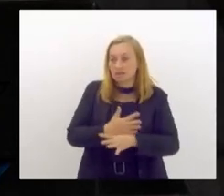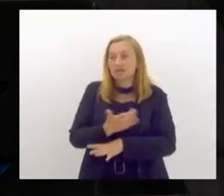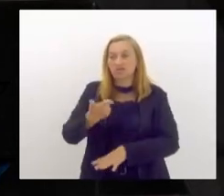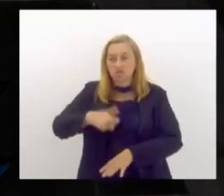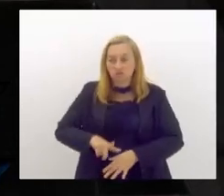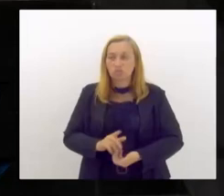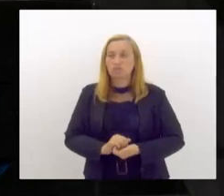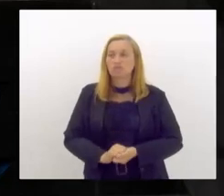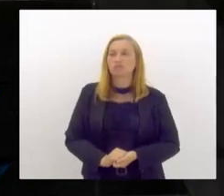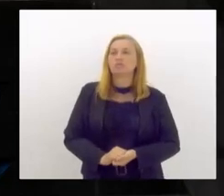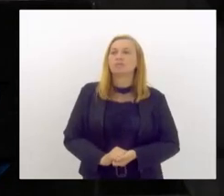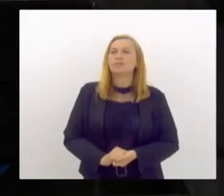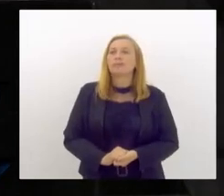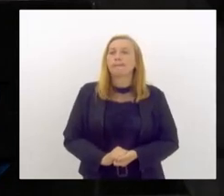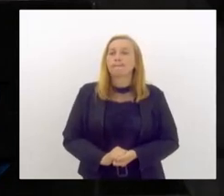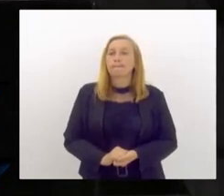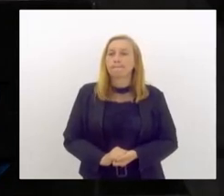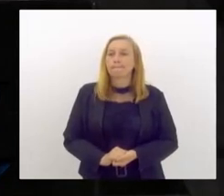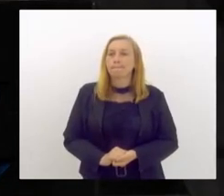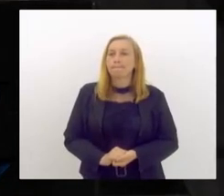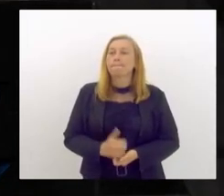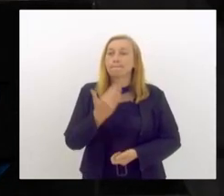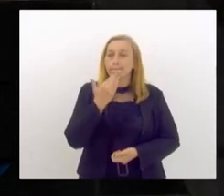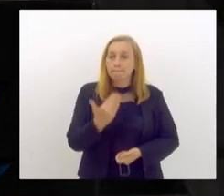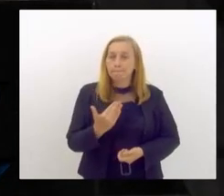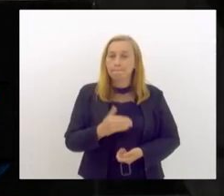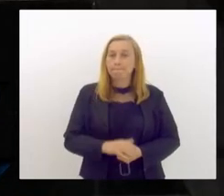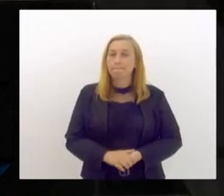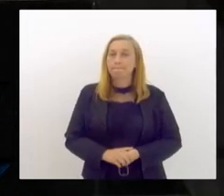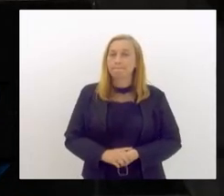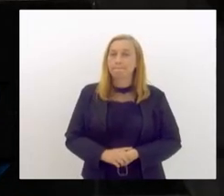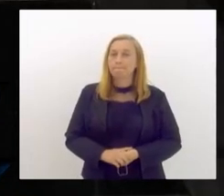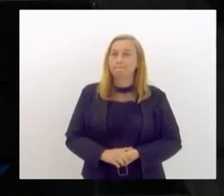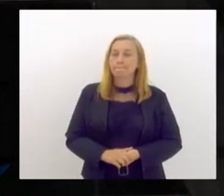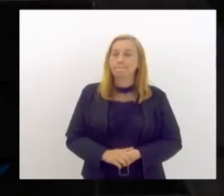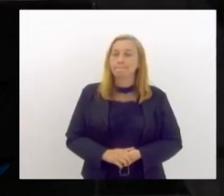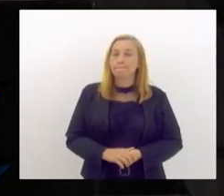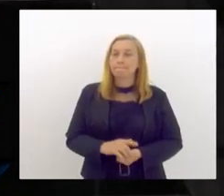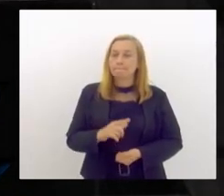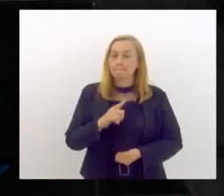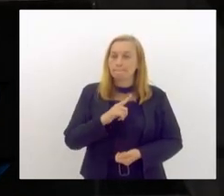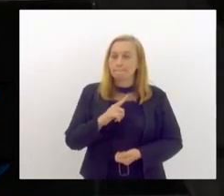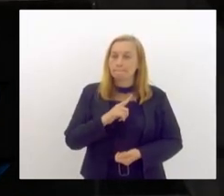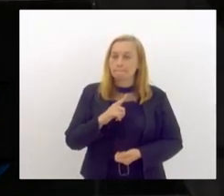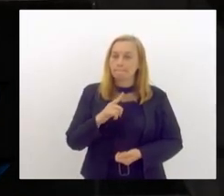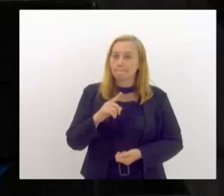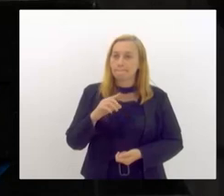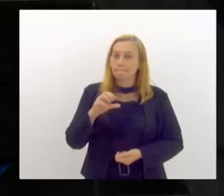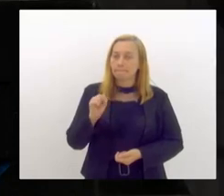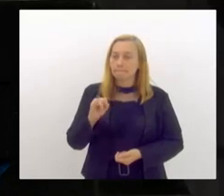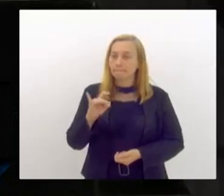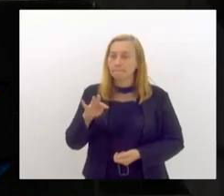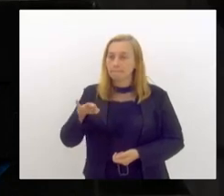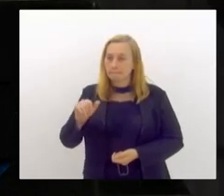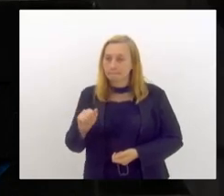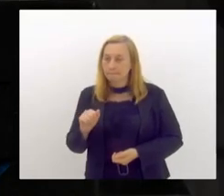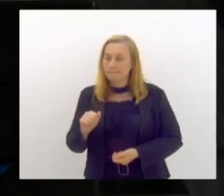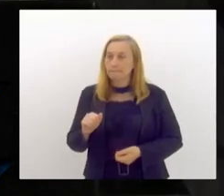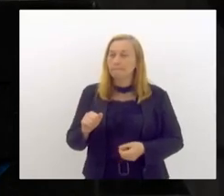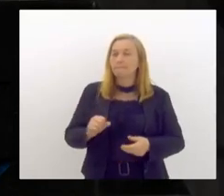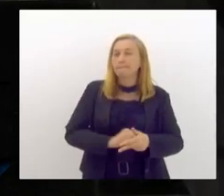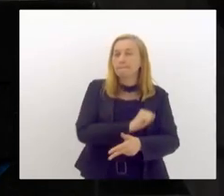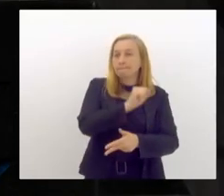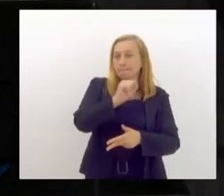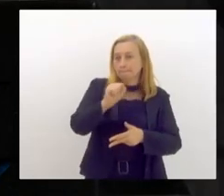chega. E peço que haja uma sinergia do poder público municipal, poder público estadual e